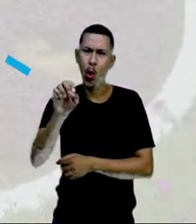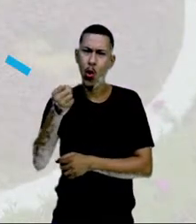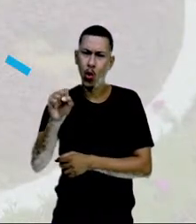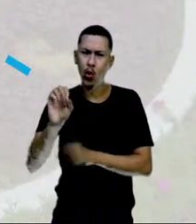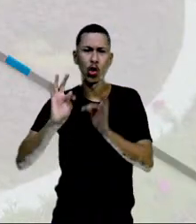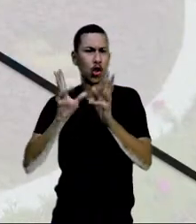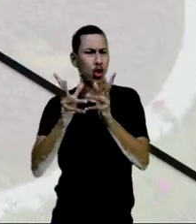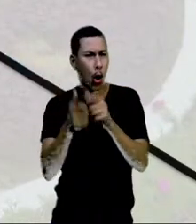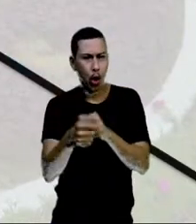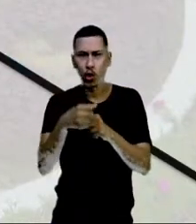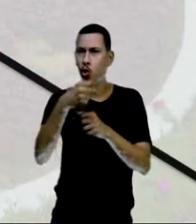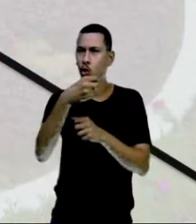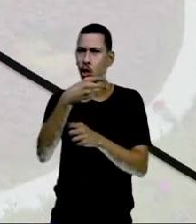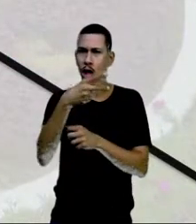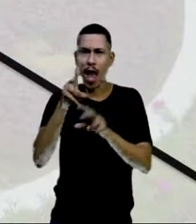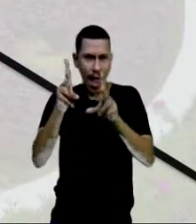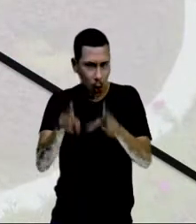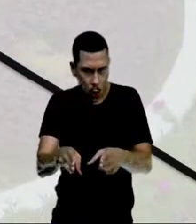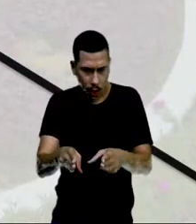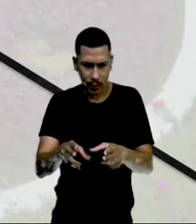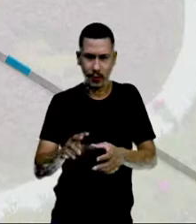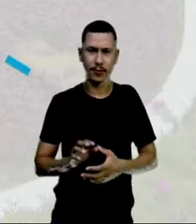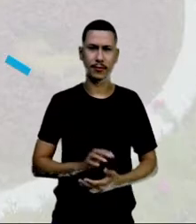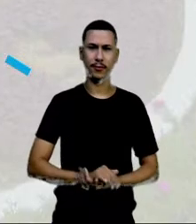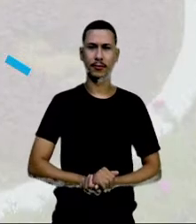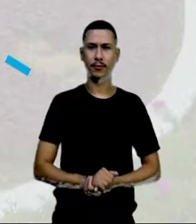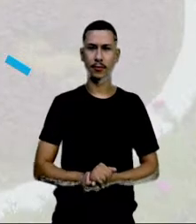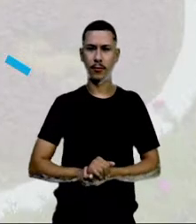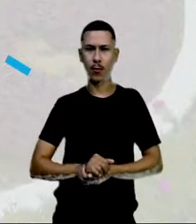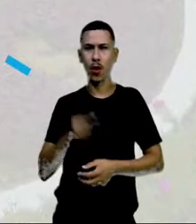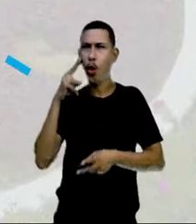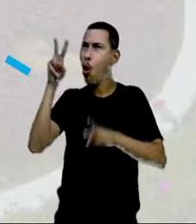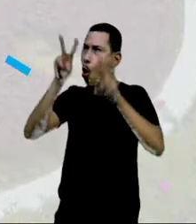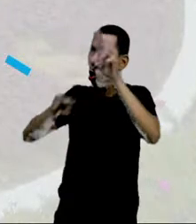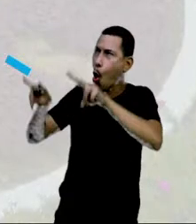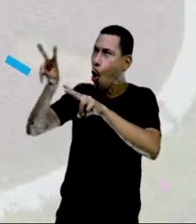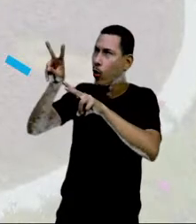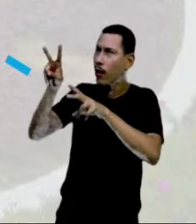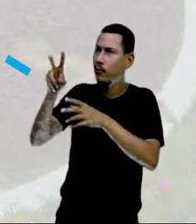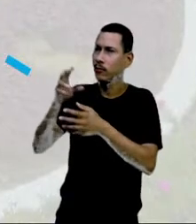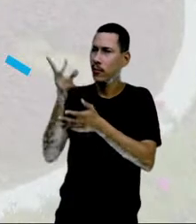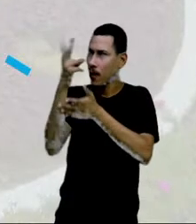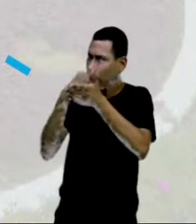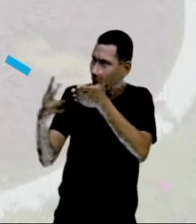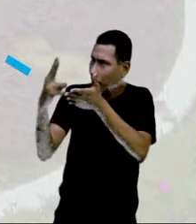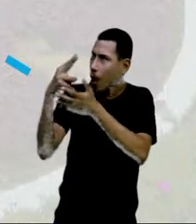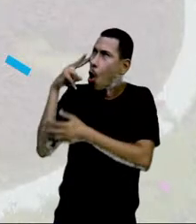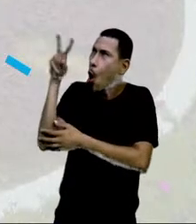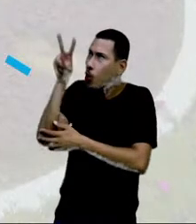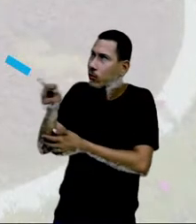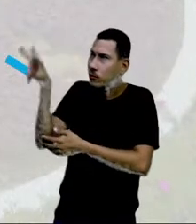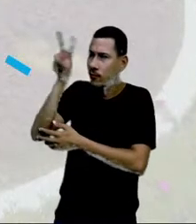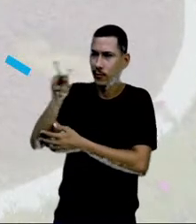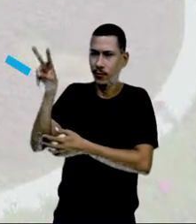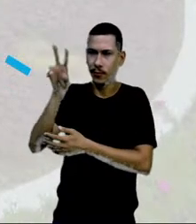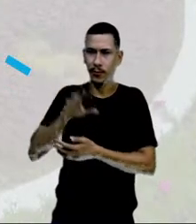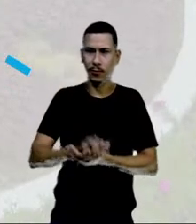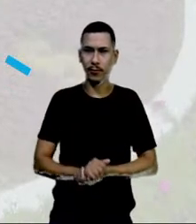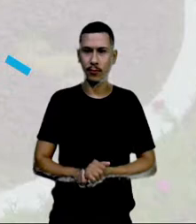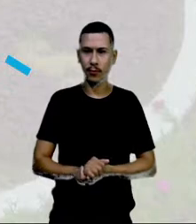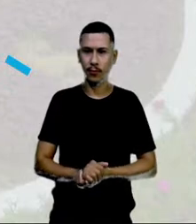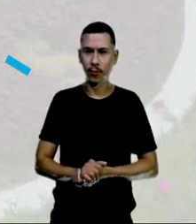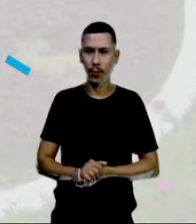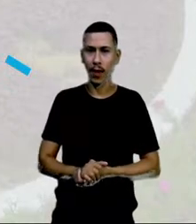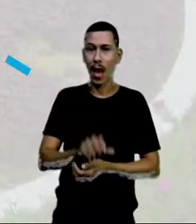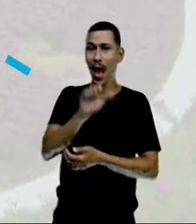tá certo? O que é que acontece aqui então? Vê a imagem anterior do relógio e essas retinhas